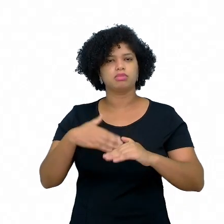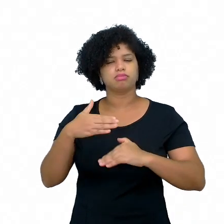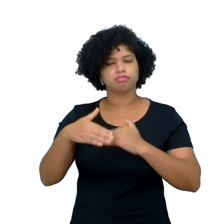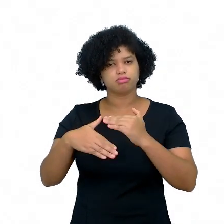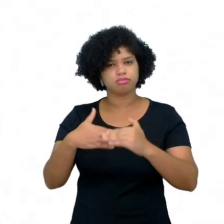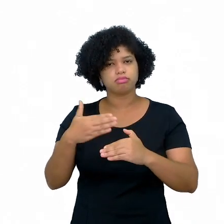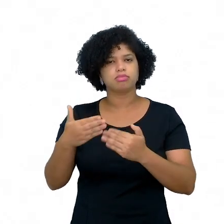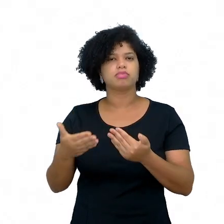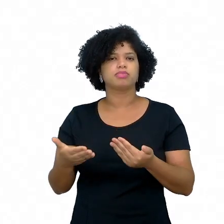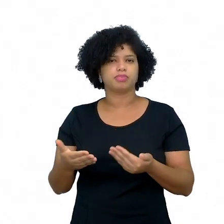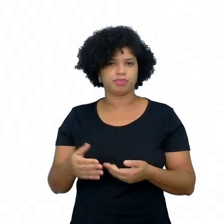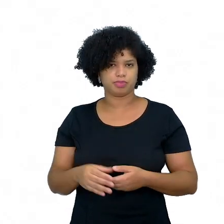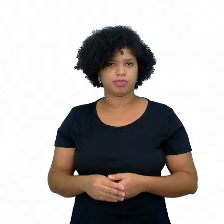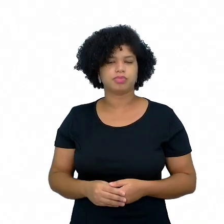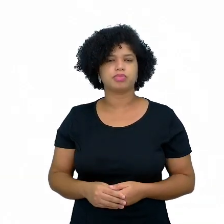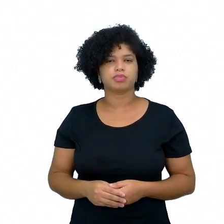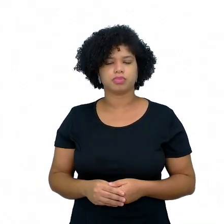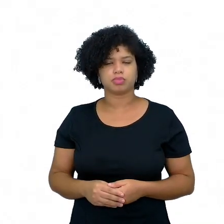forma